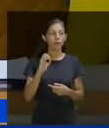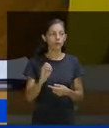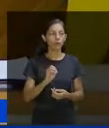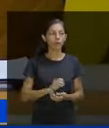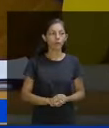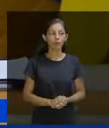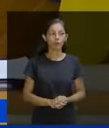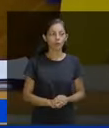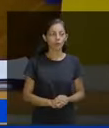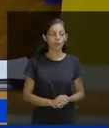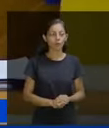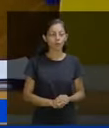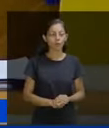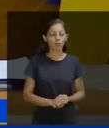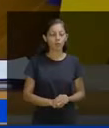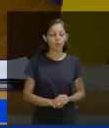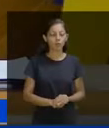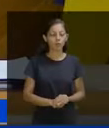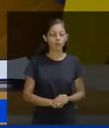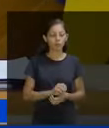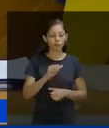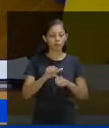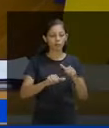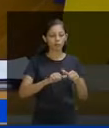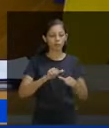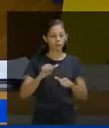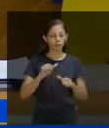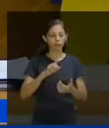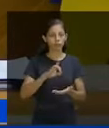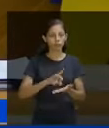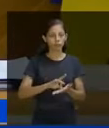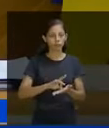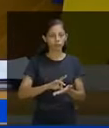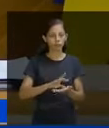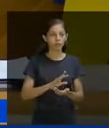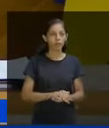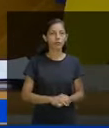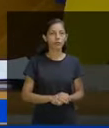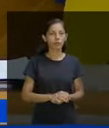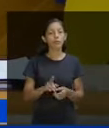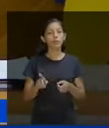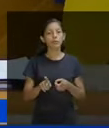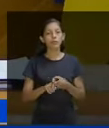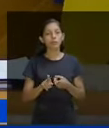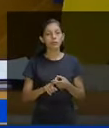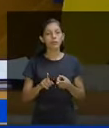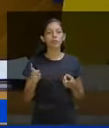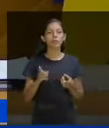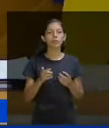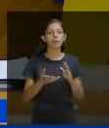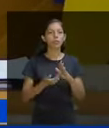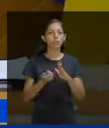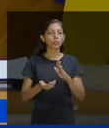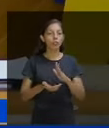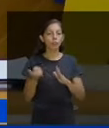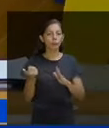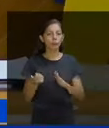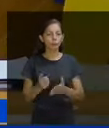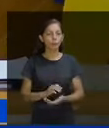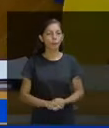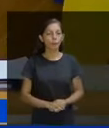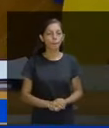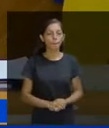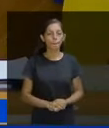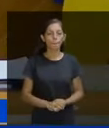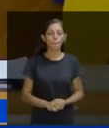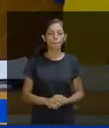e embargados coligação para Mudar de Verdade, mais Jaime Domingos Nunes e Liliane Araújo de Carvalho